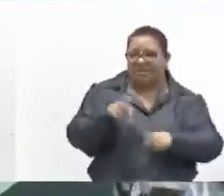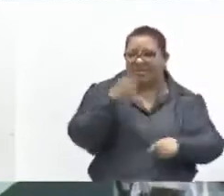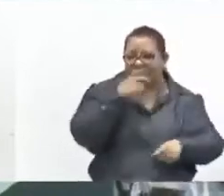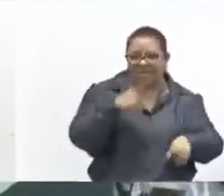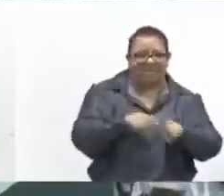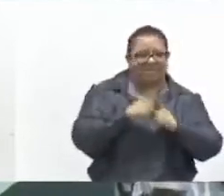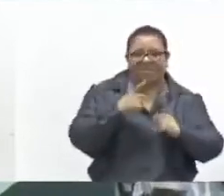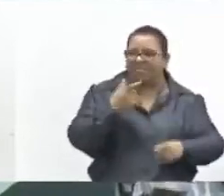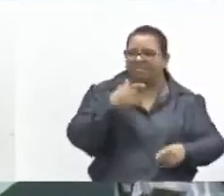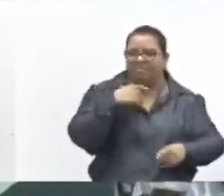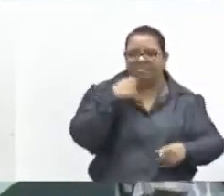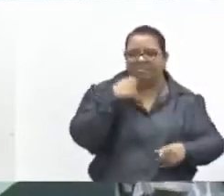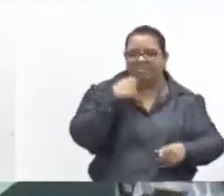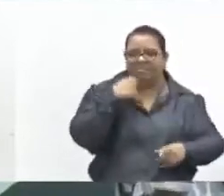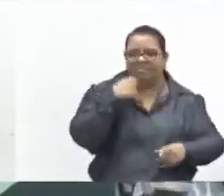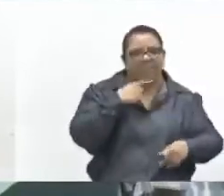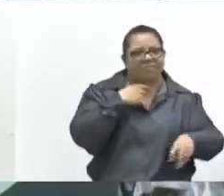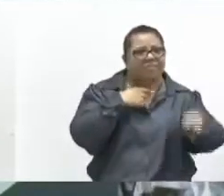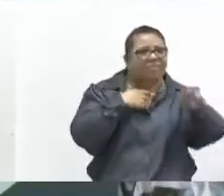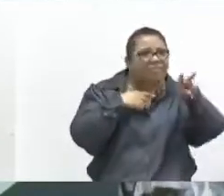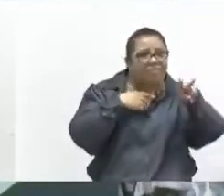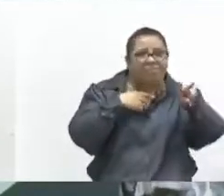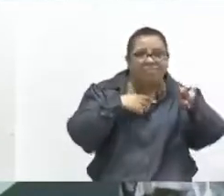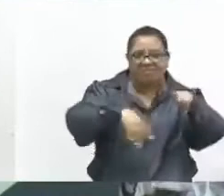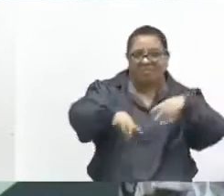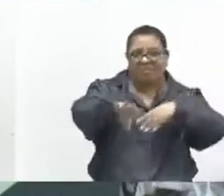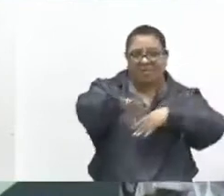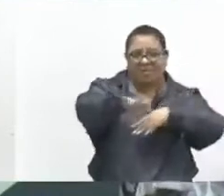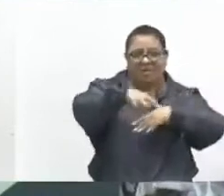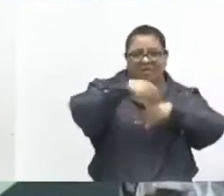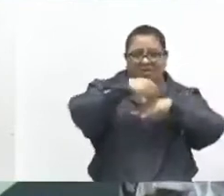mãe ela não vai conseguir fazer a apreensão total de conteúdo. E